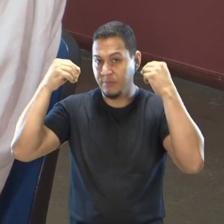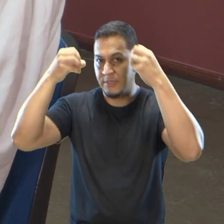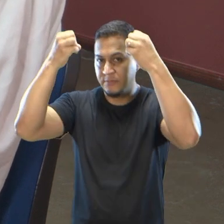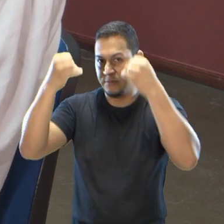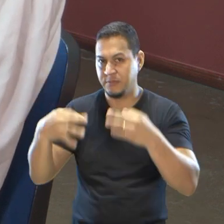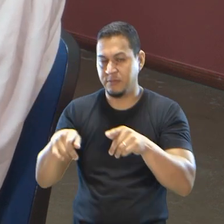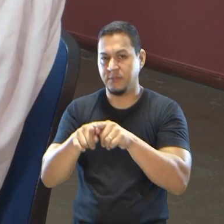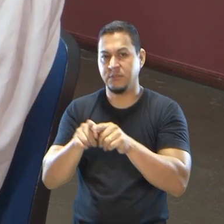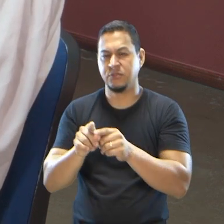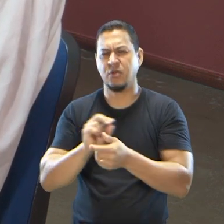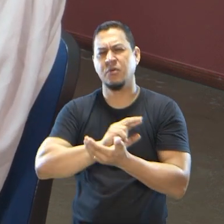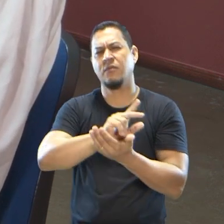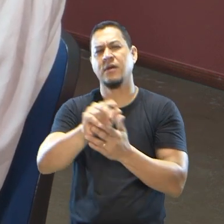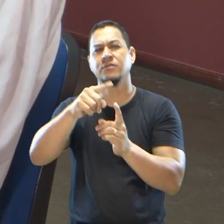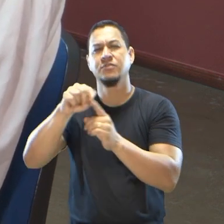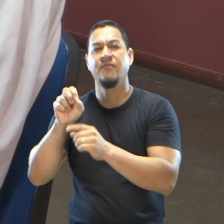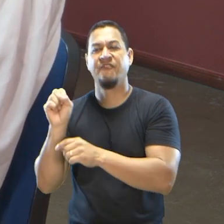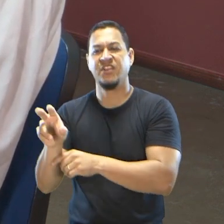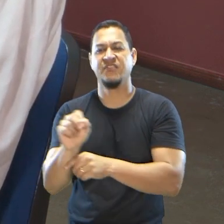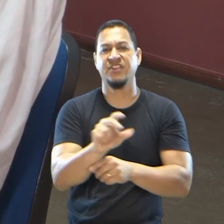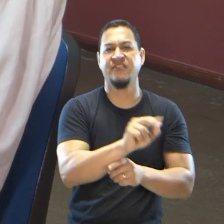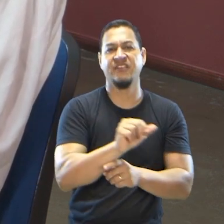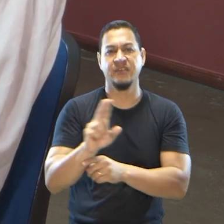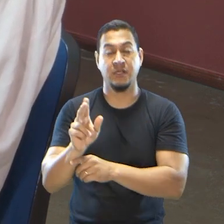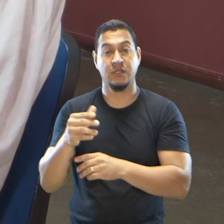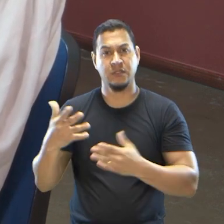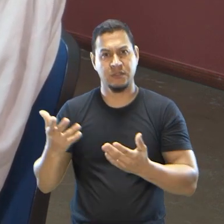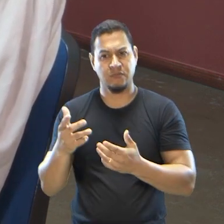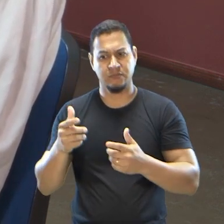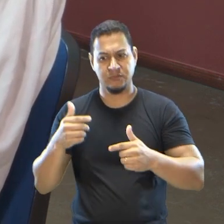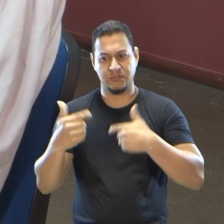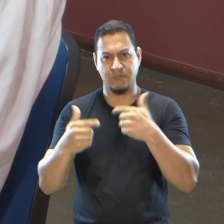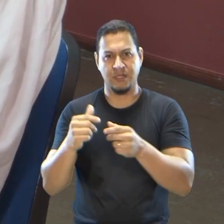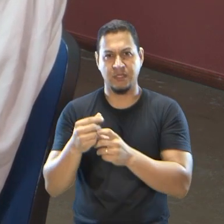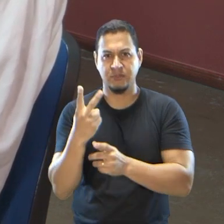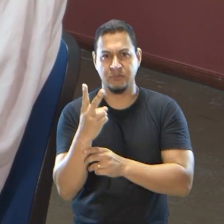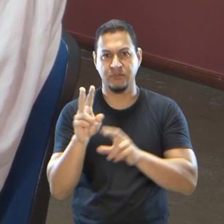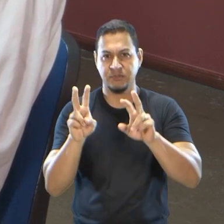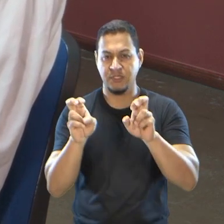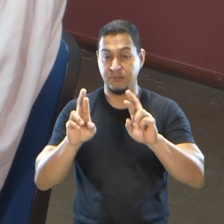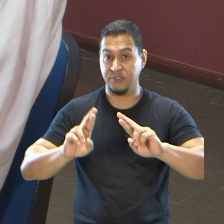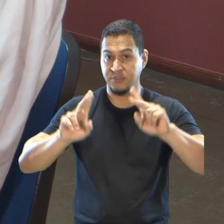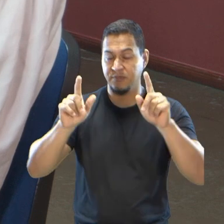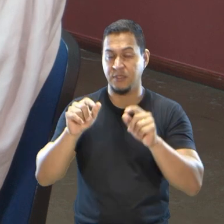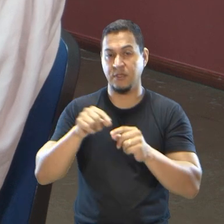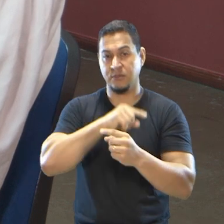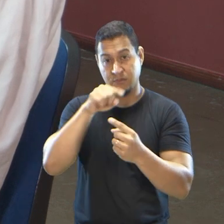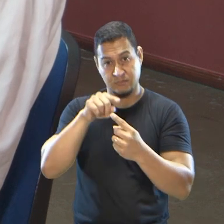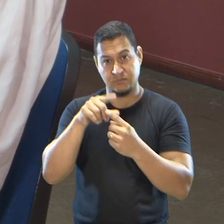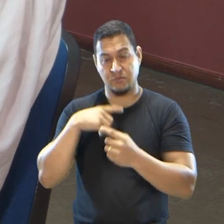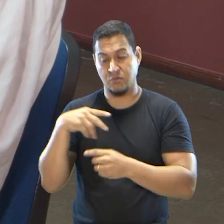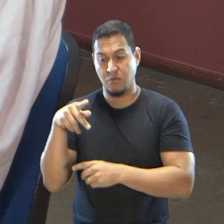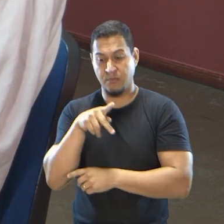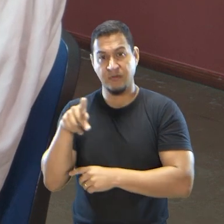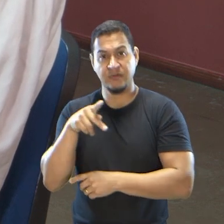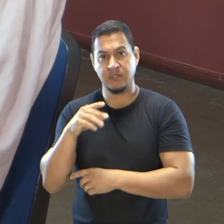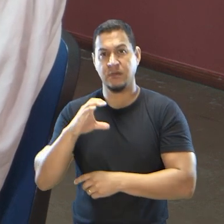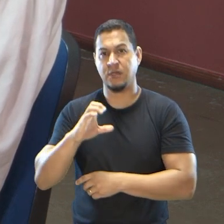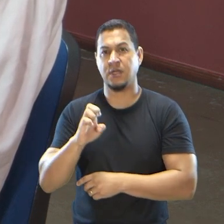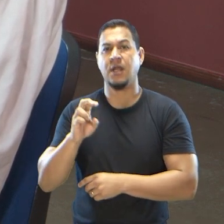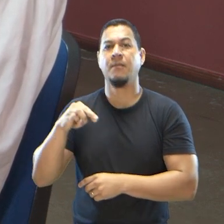falar sobre as arboviroses. Então, nós vamos trabalhar 2 temas diferentes e o